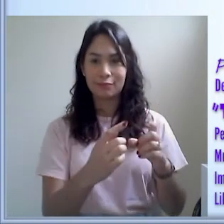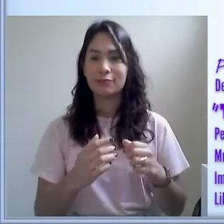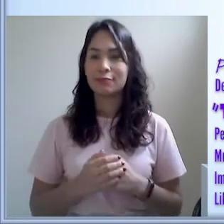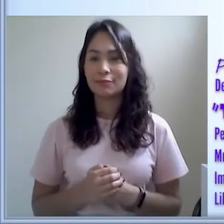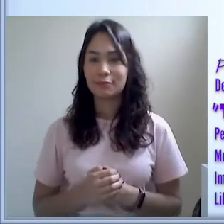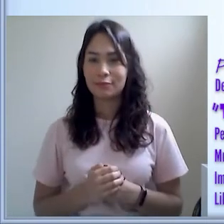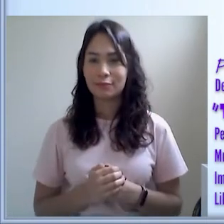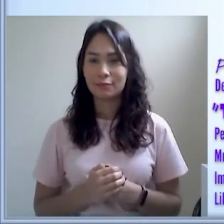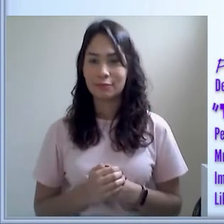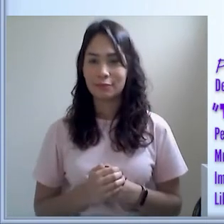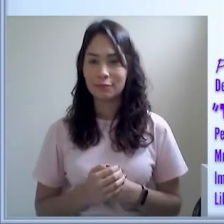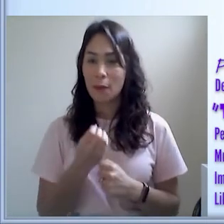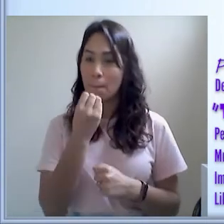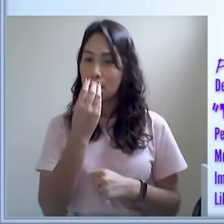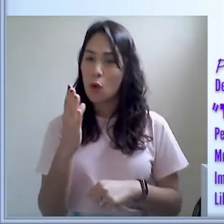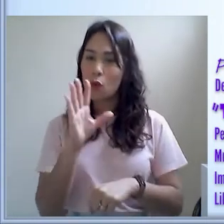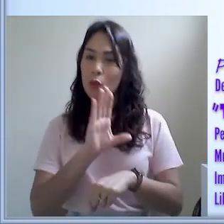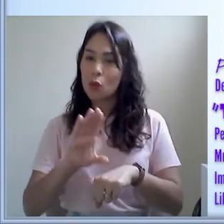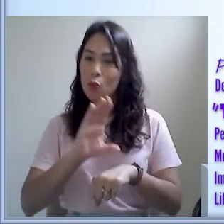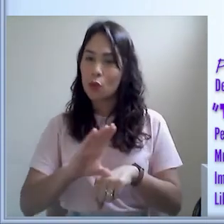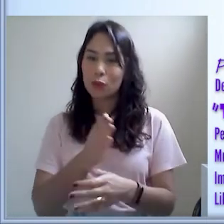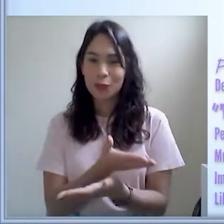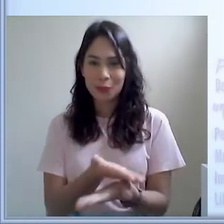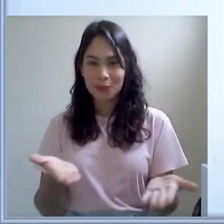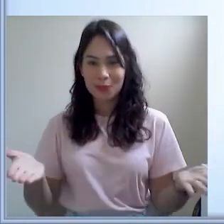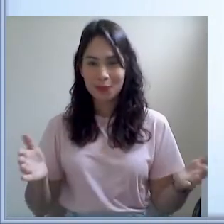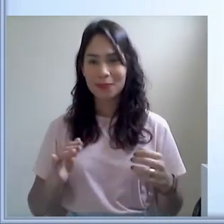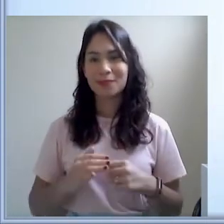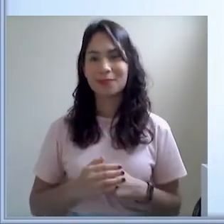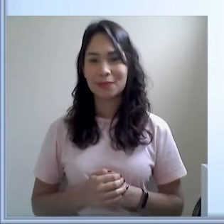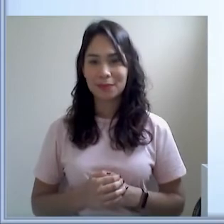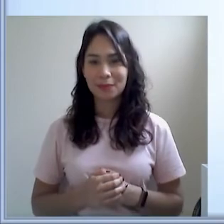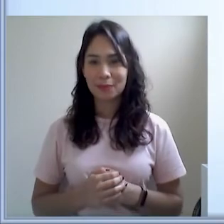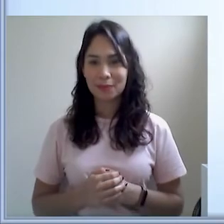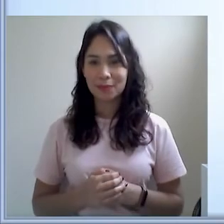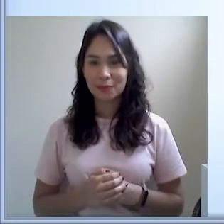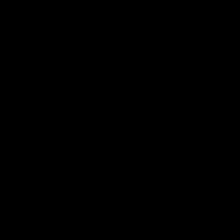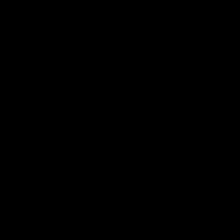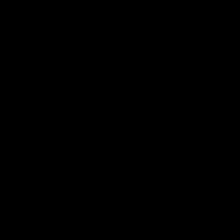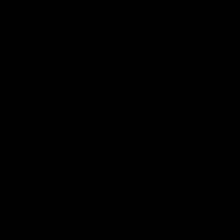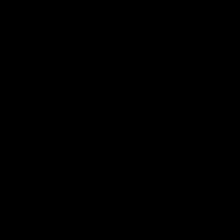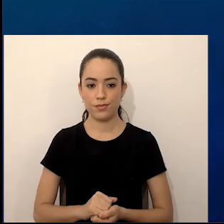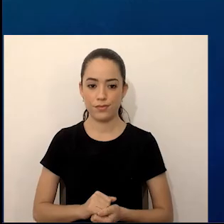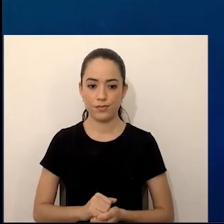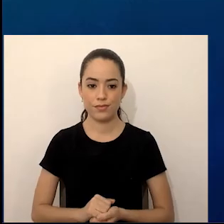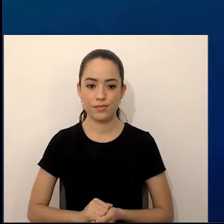regime excepcional. Bom curso a todos os espectadores.